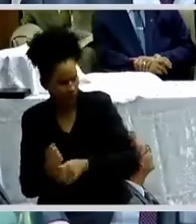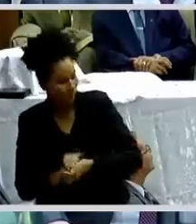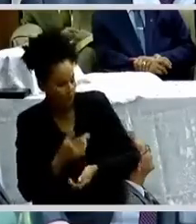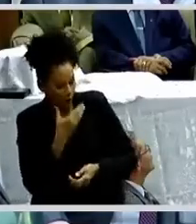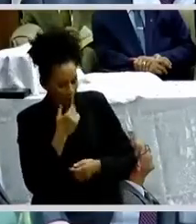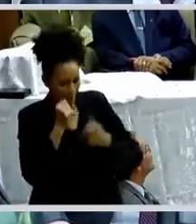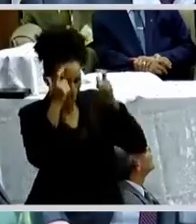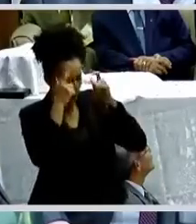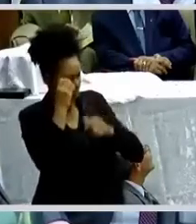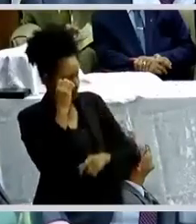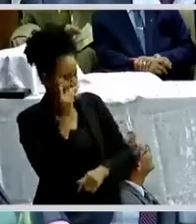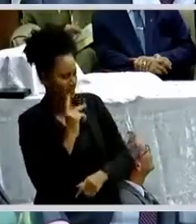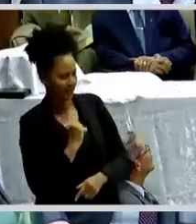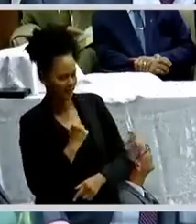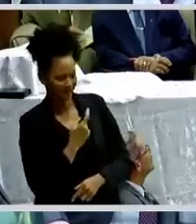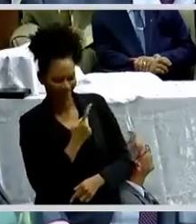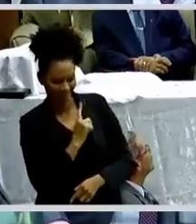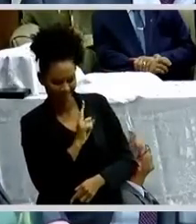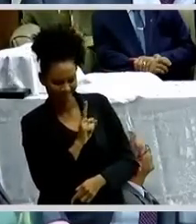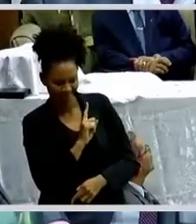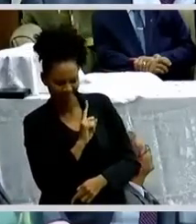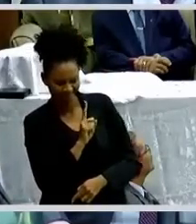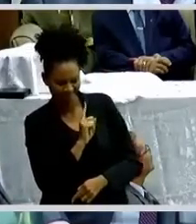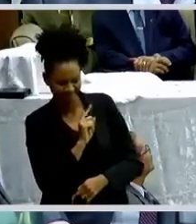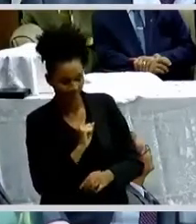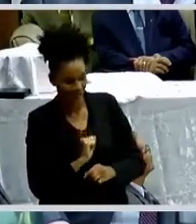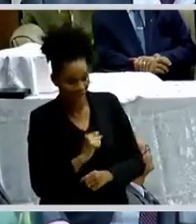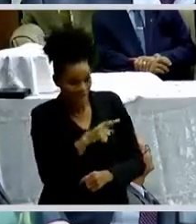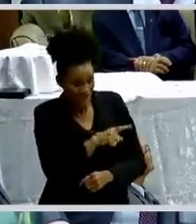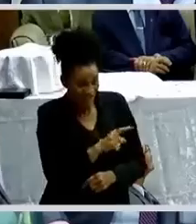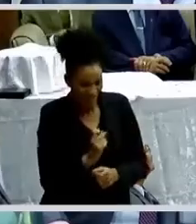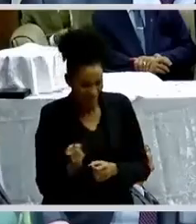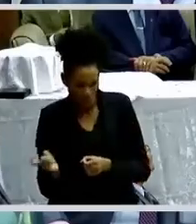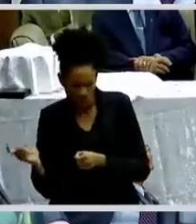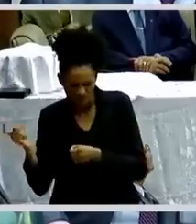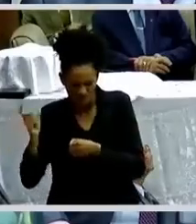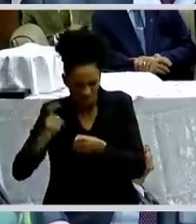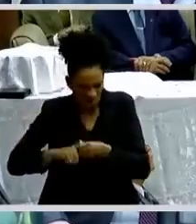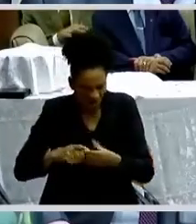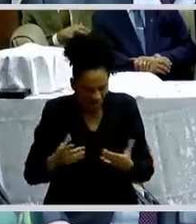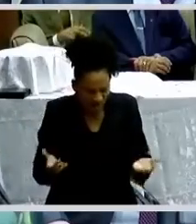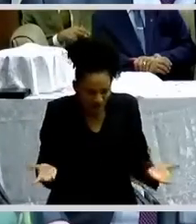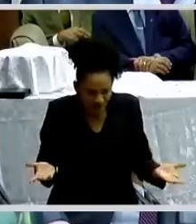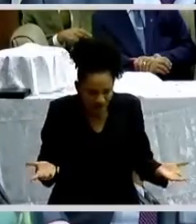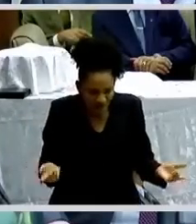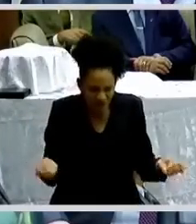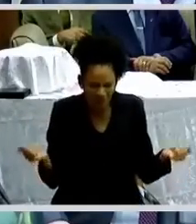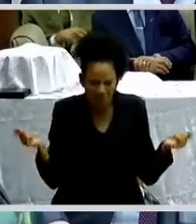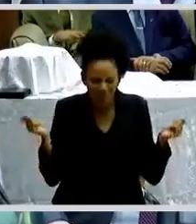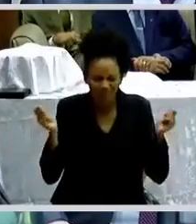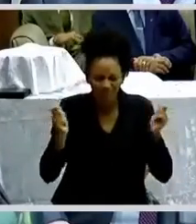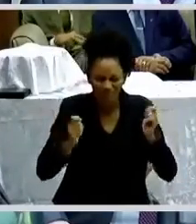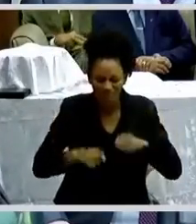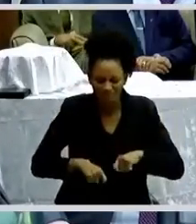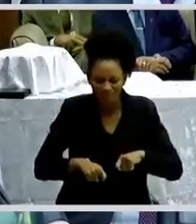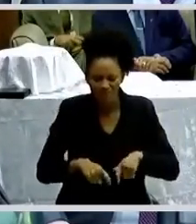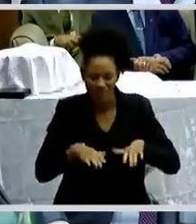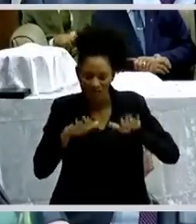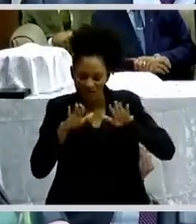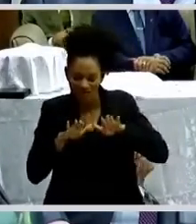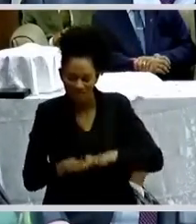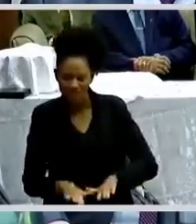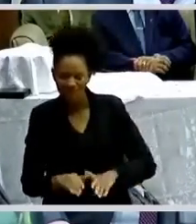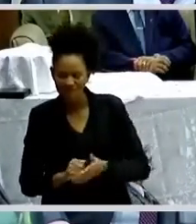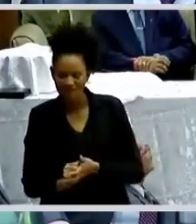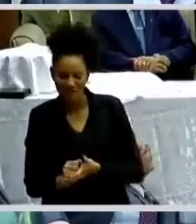esperto, disse: não vou fazer isso. Se o povo voltar para adorar, eles podem ser convencidos a ficar e a